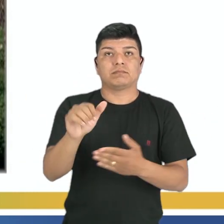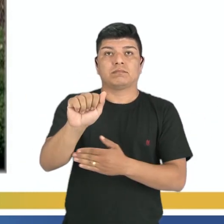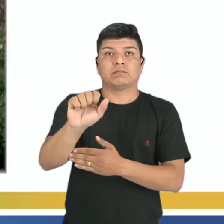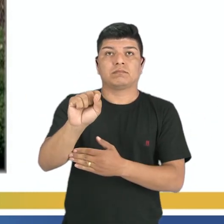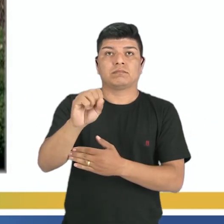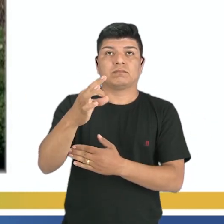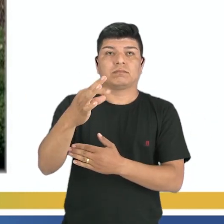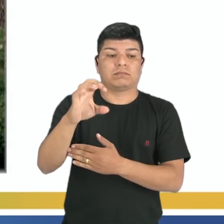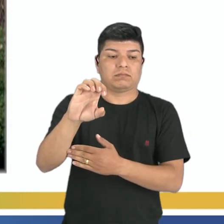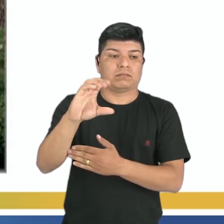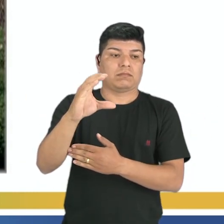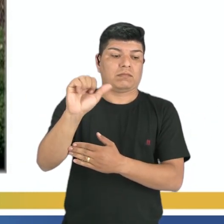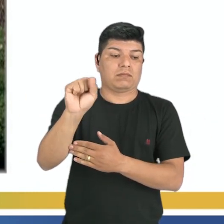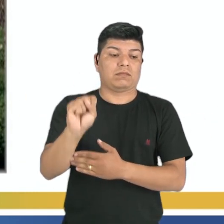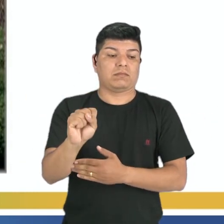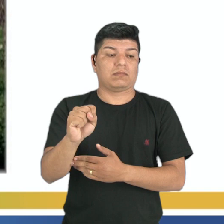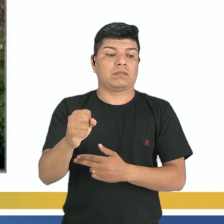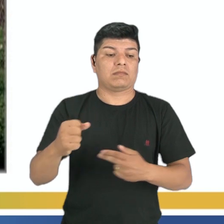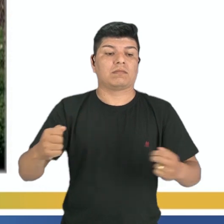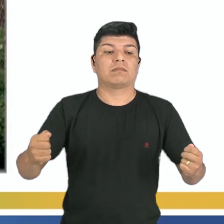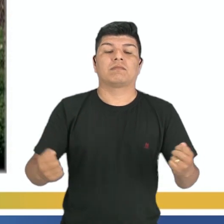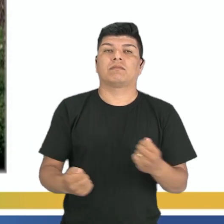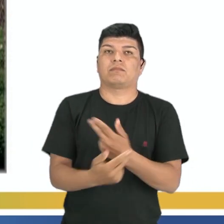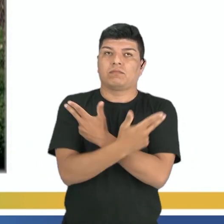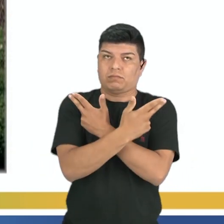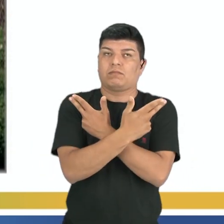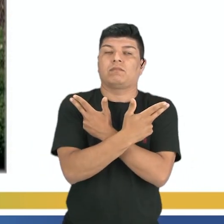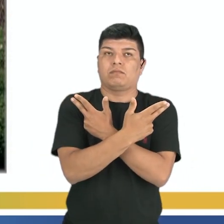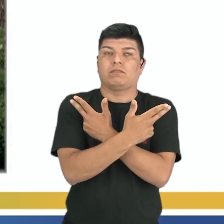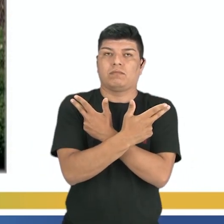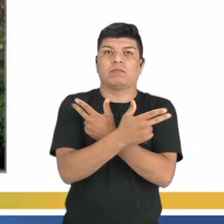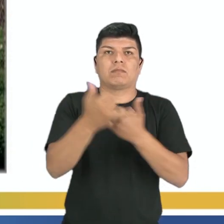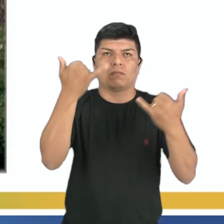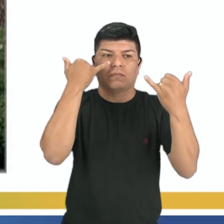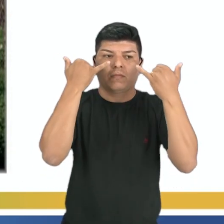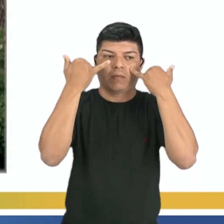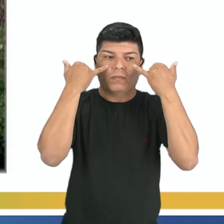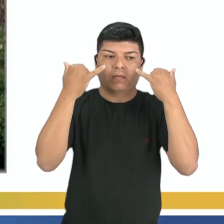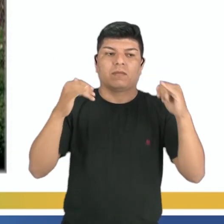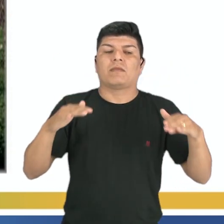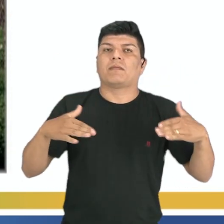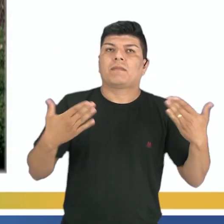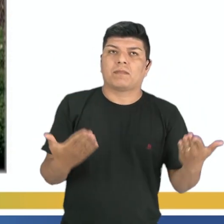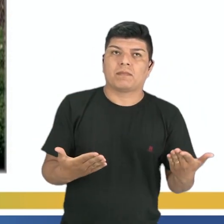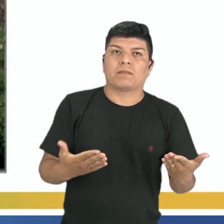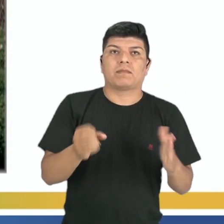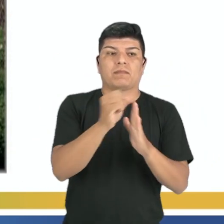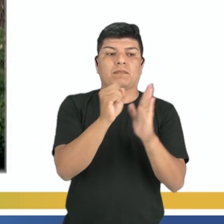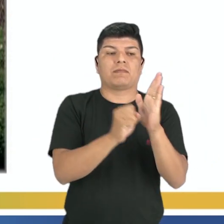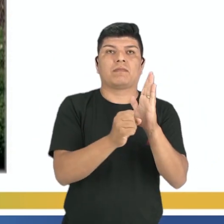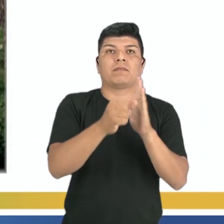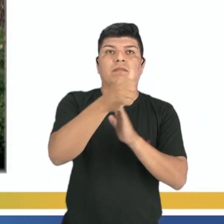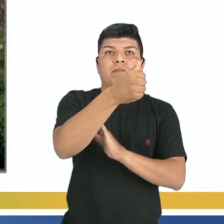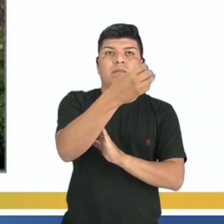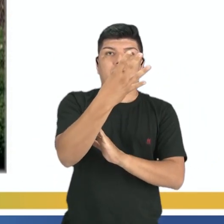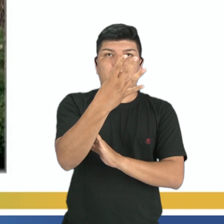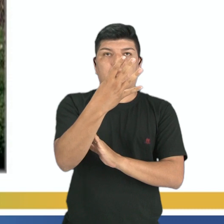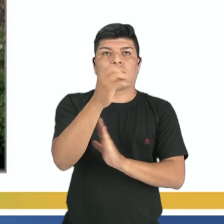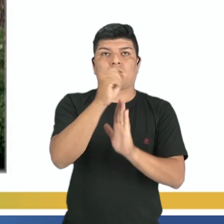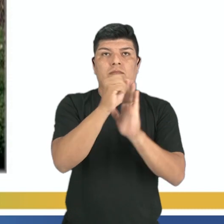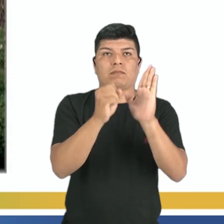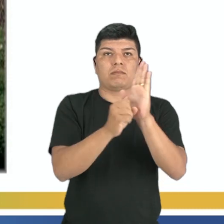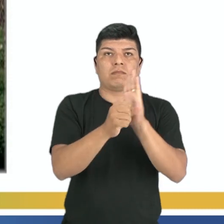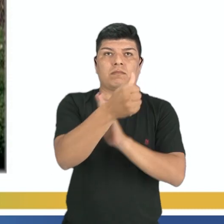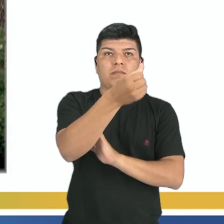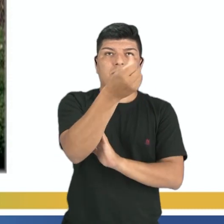tá? A partir de quando se tem alguma informação sobre eles? Entre o século XIV, né, e XVI, possivelmente com a